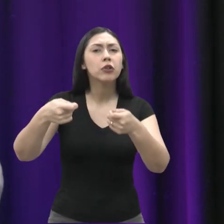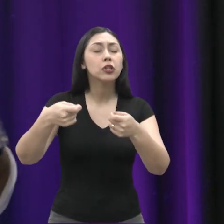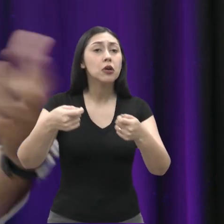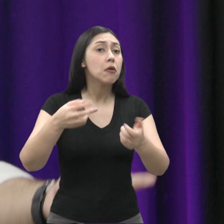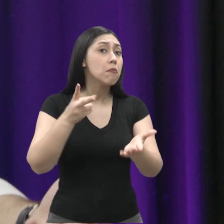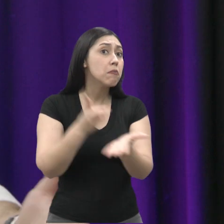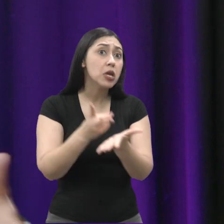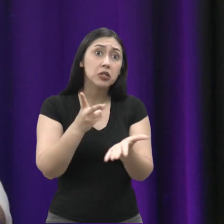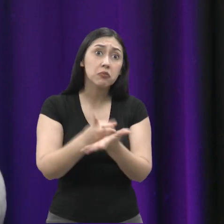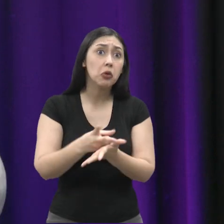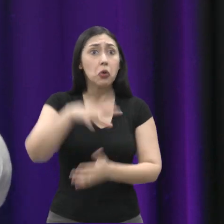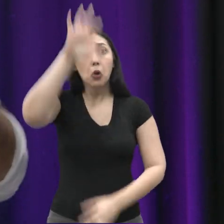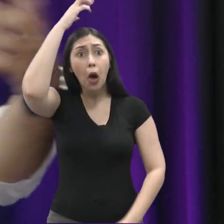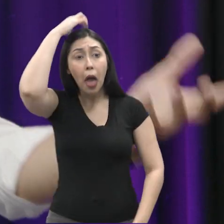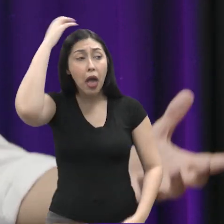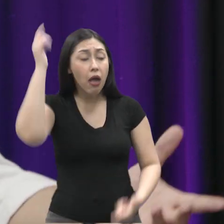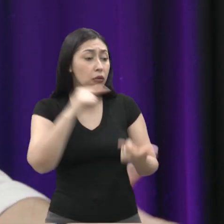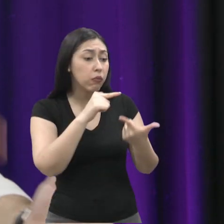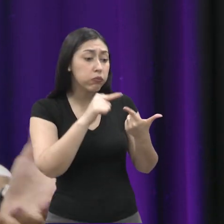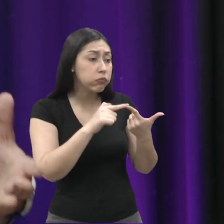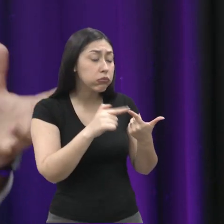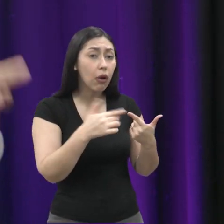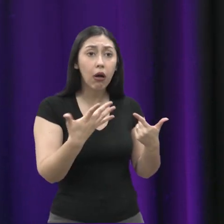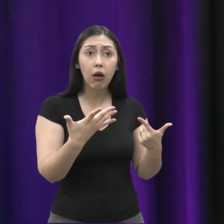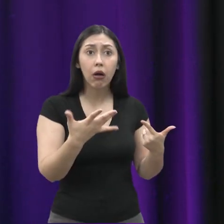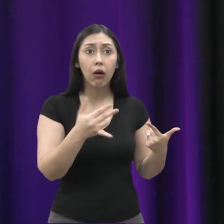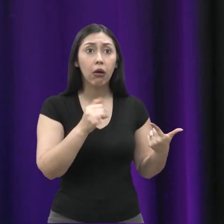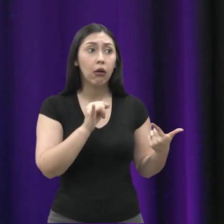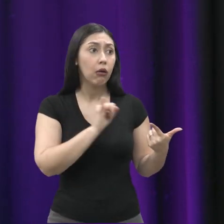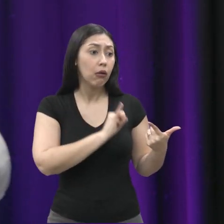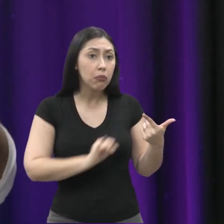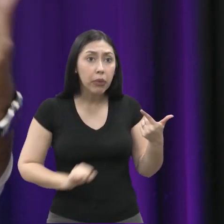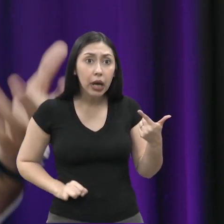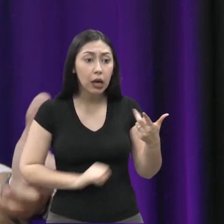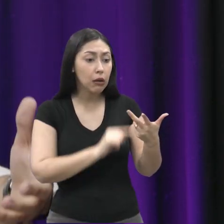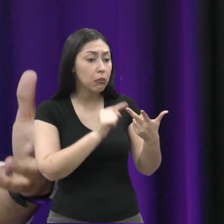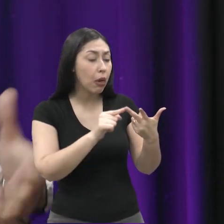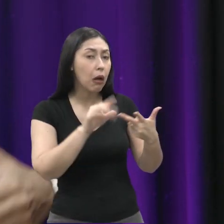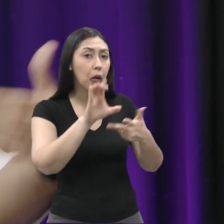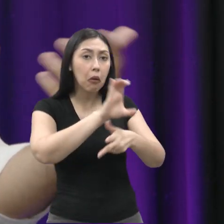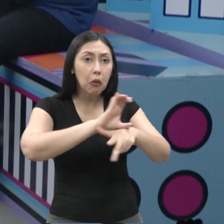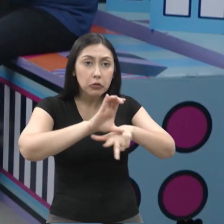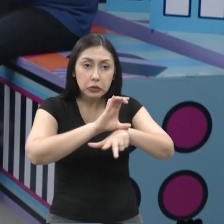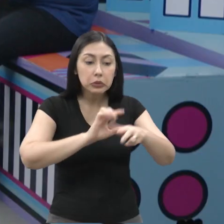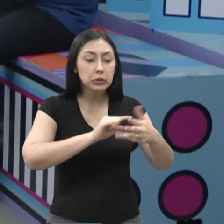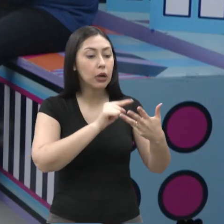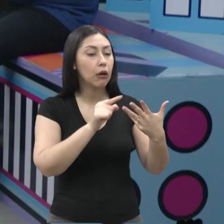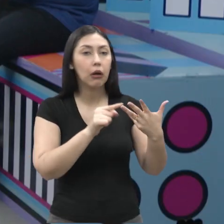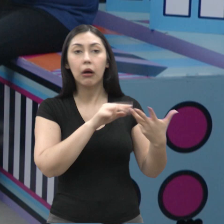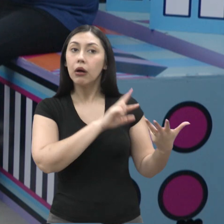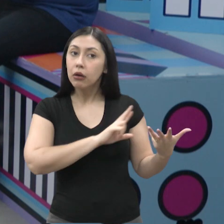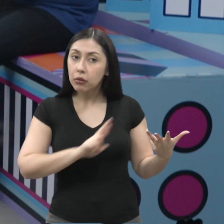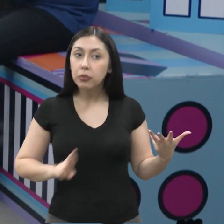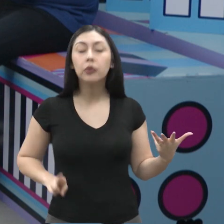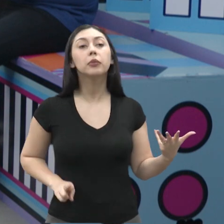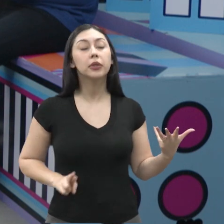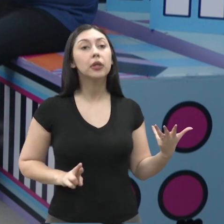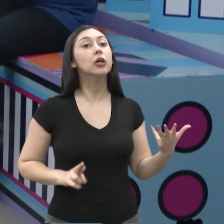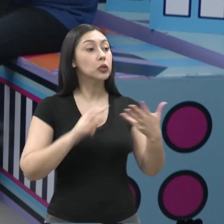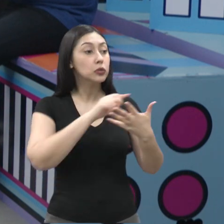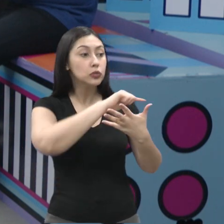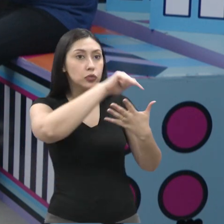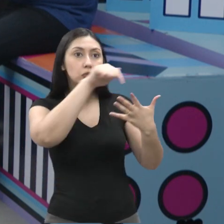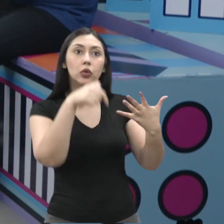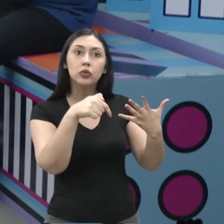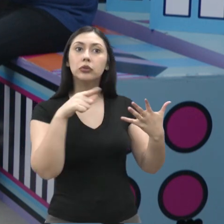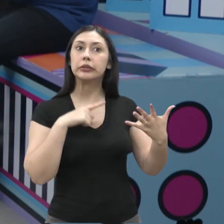república ou não, a gente sabe que existem monarquias constitucionalistas, ou seja, aquelas que dependem de uma constituição, e a república também, ela